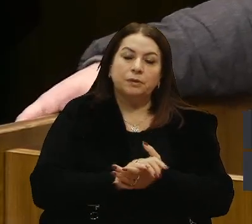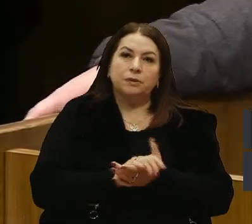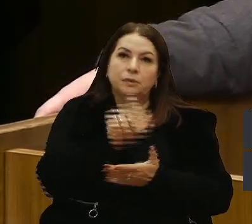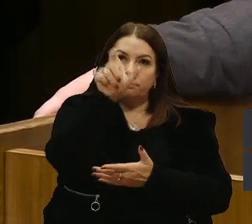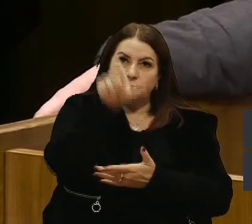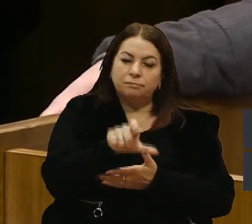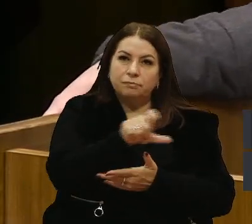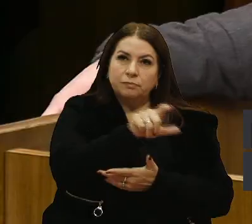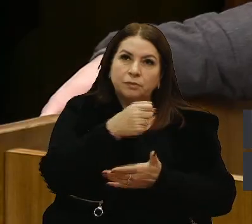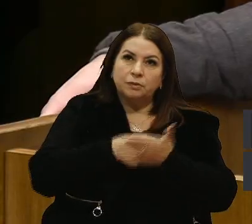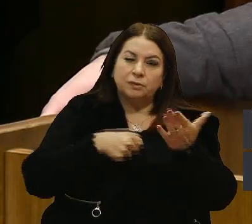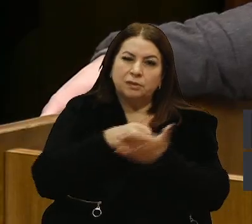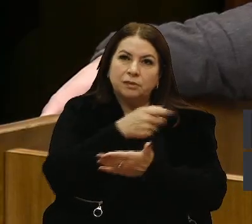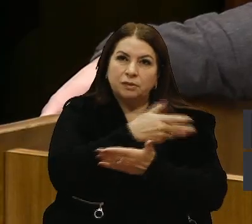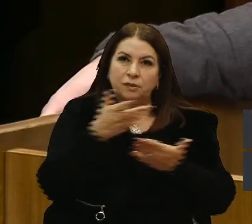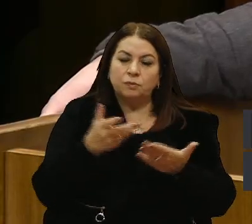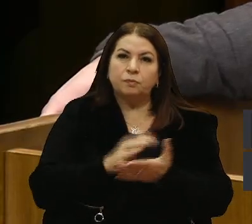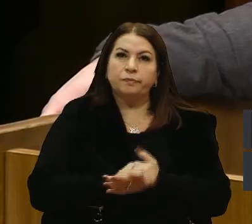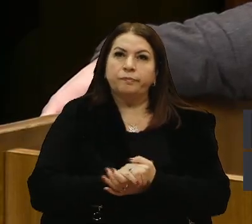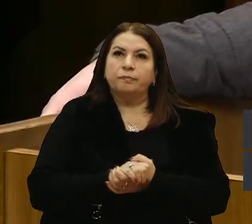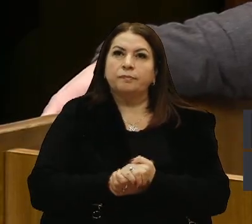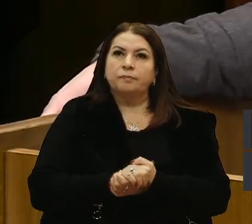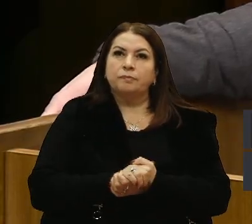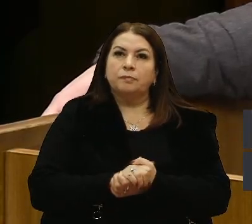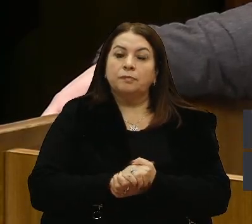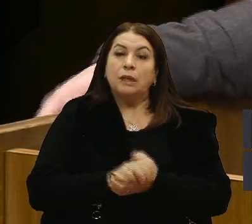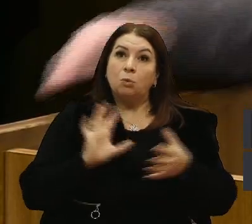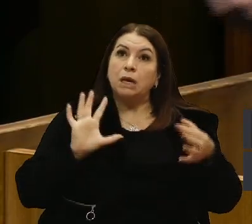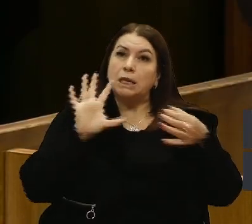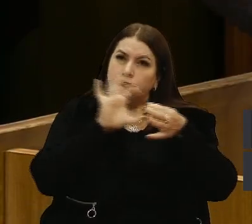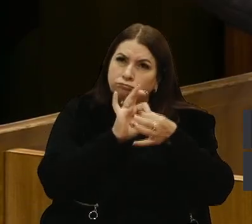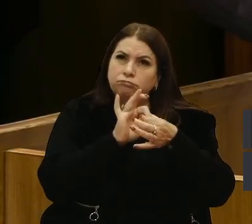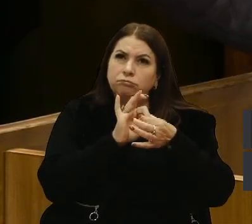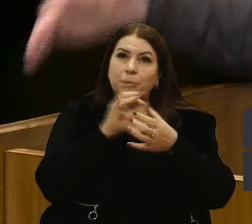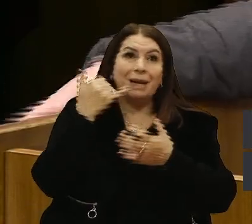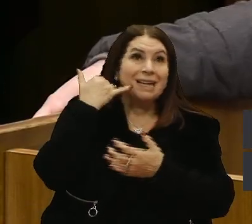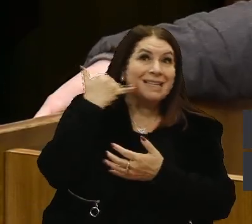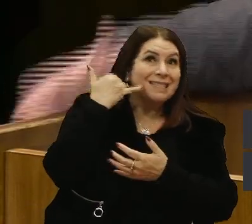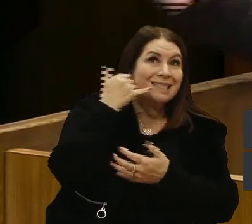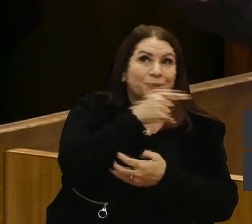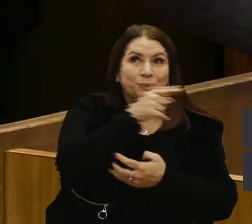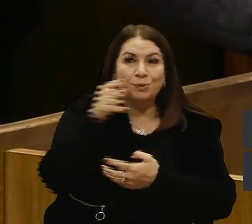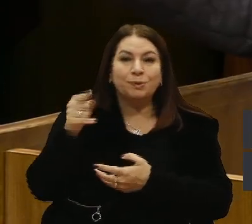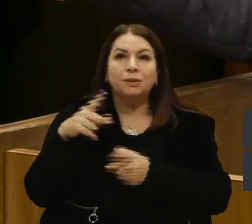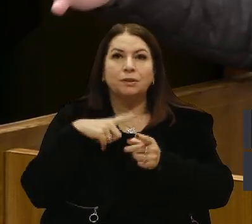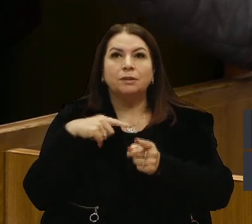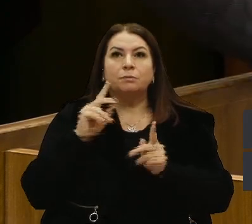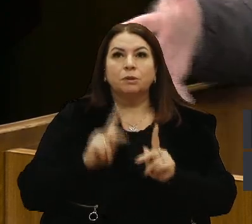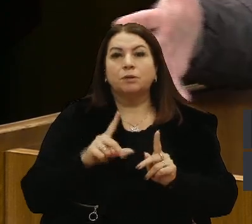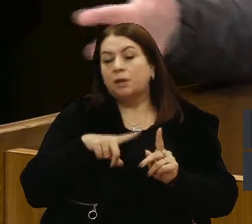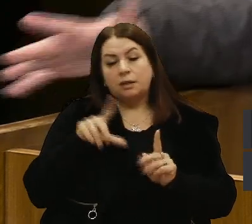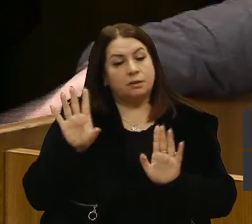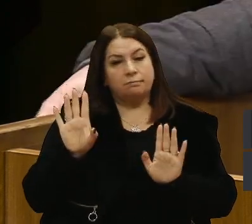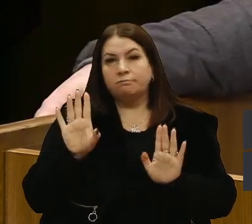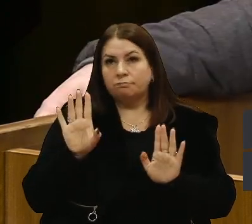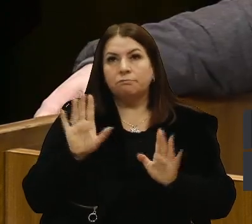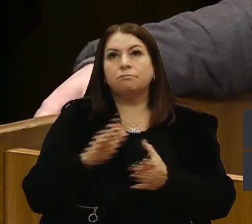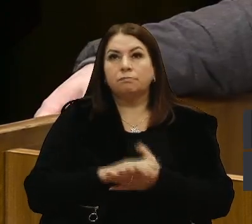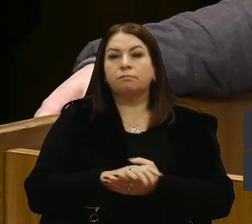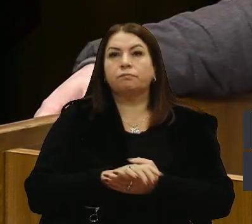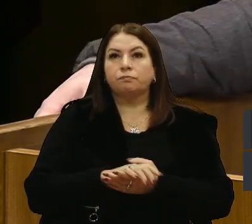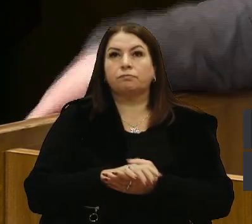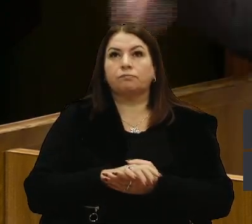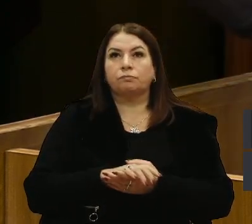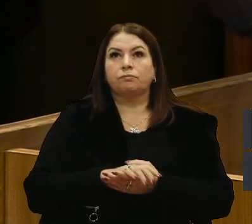por toda a luta, toda a batalha, toda a ligação que tu fez para todo mundo, e tem que ser assim, tem que ser assim,